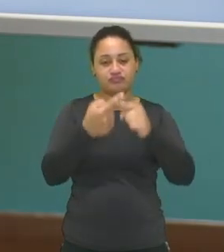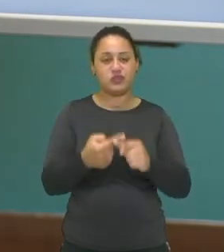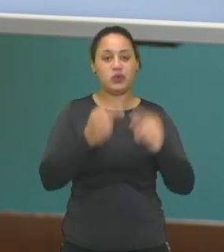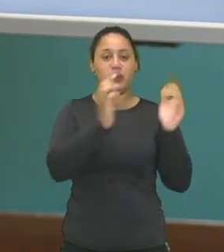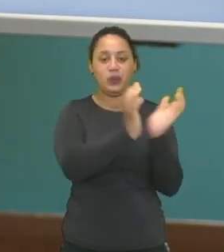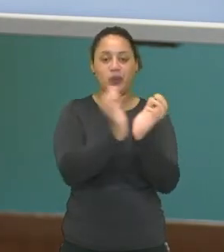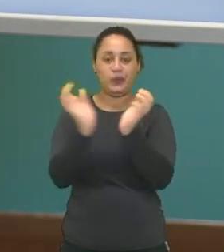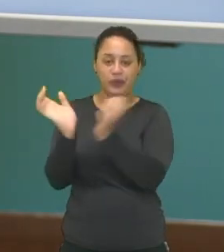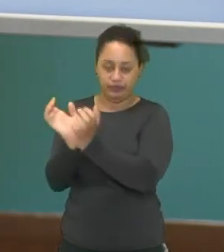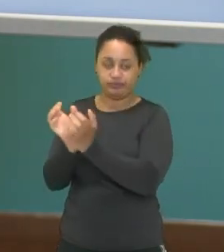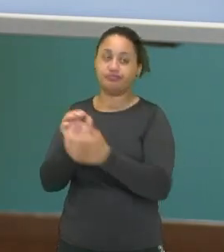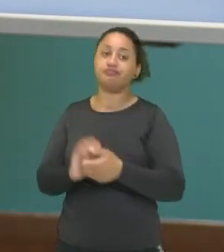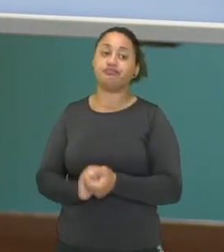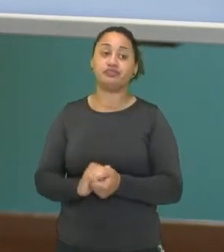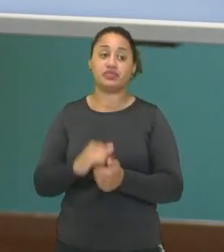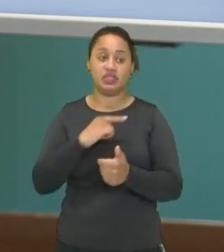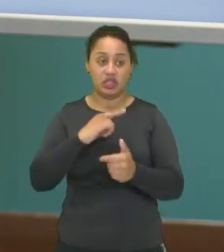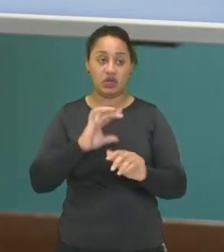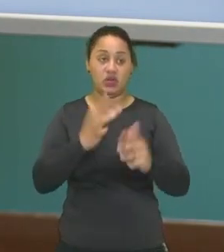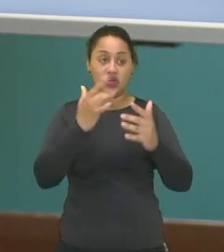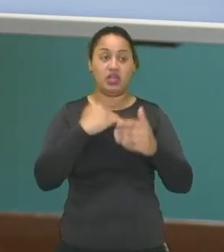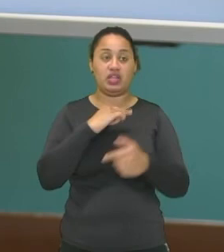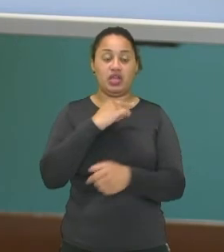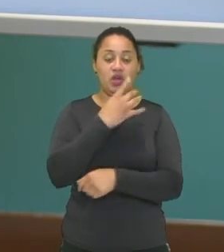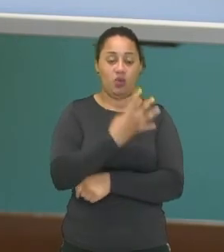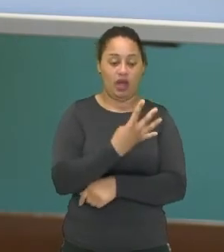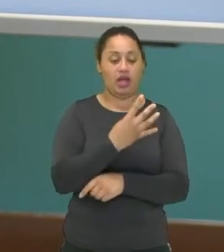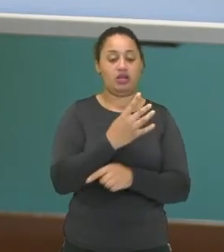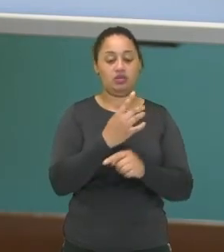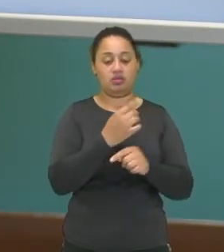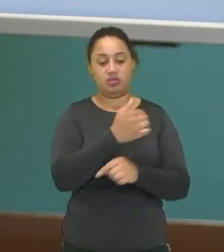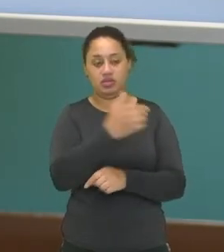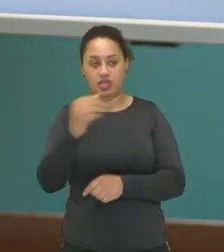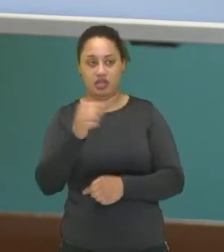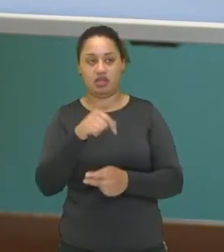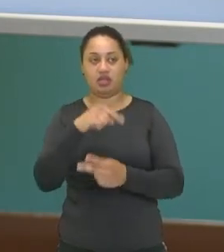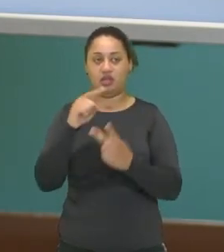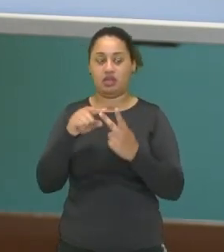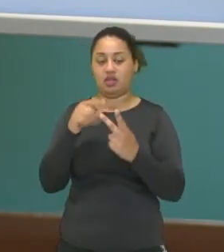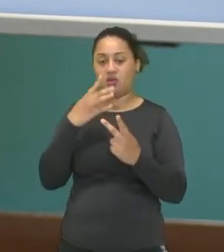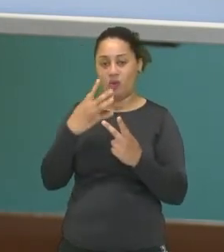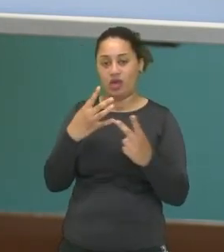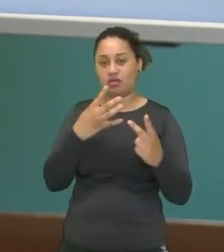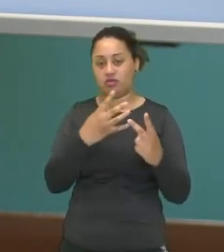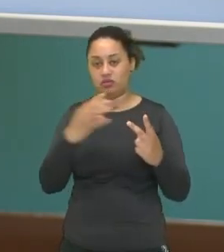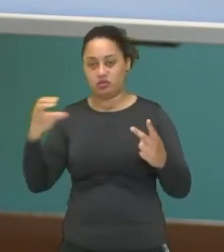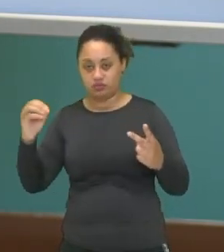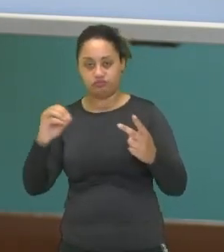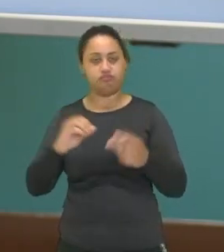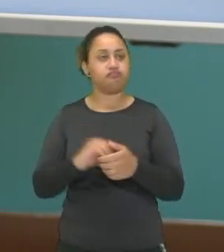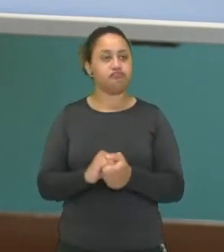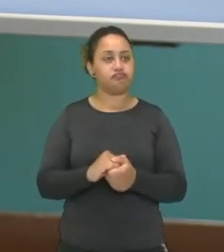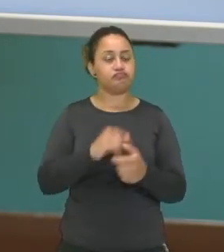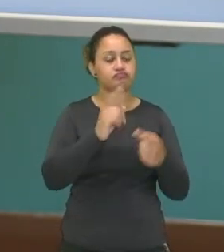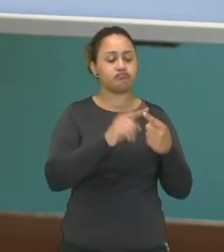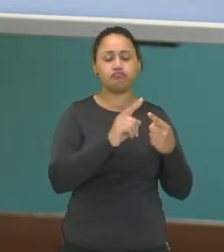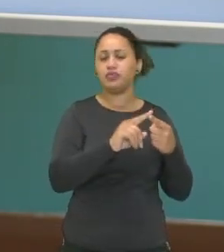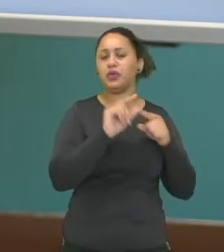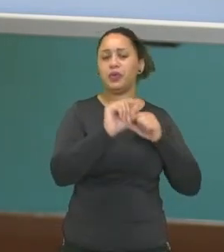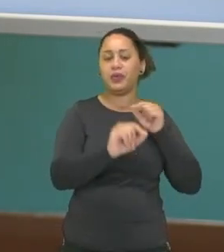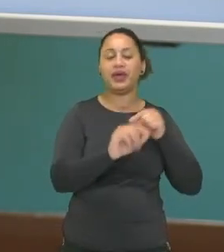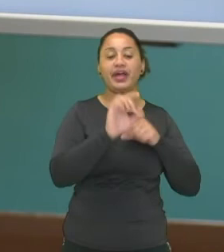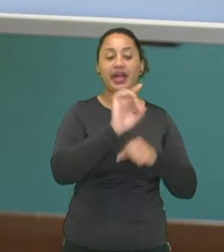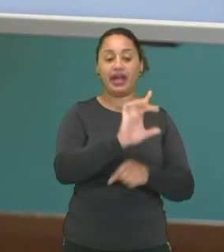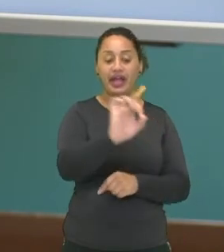equipe. Então, ocorre nas modalidades 4 por 100 e 4 por 400, tá? 4 por 100, cada